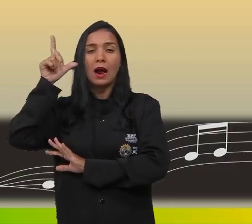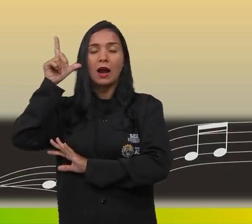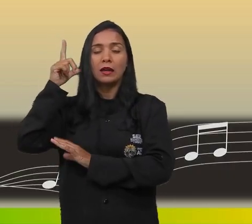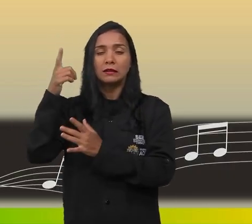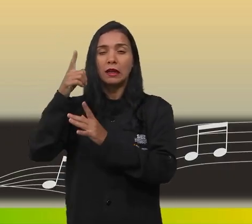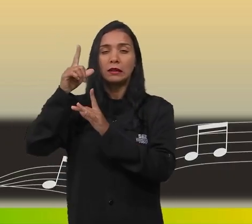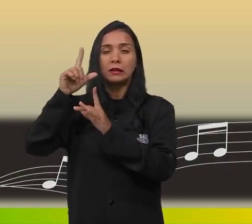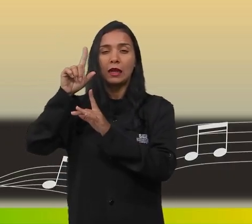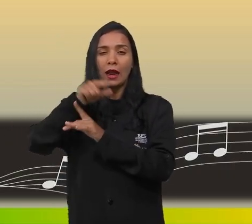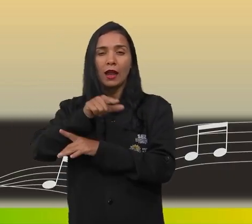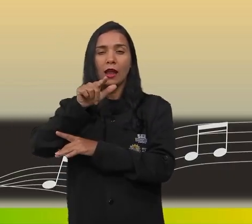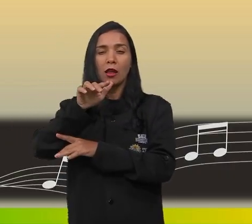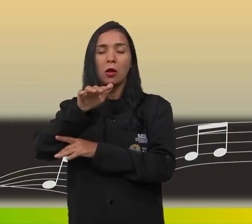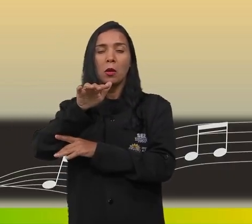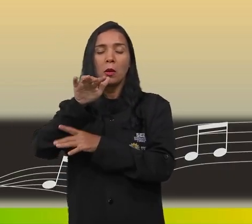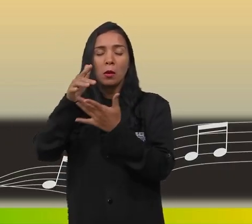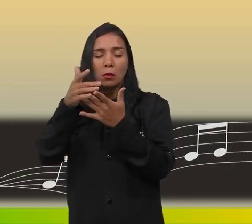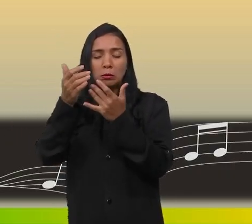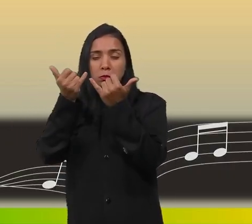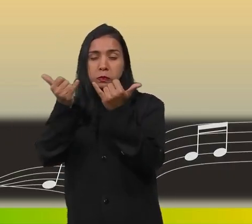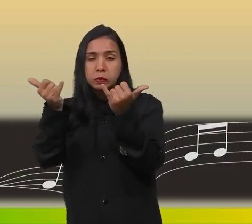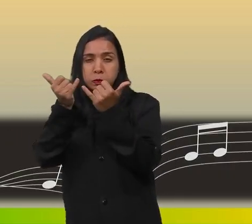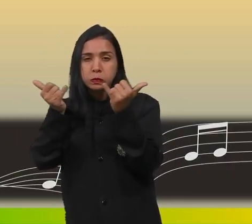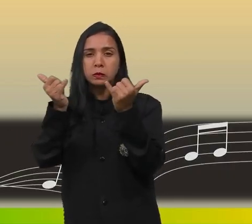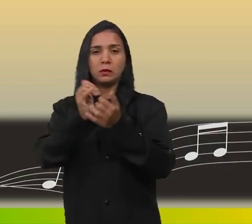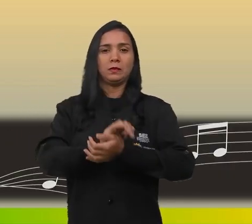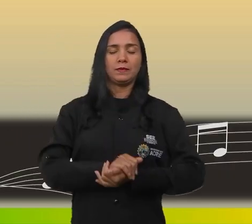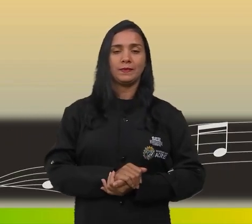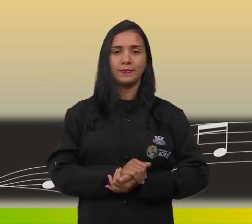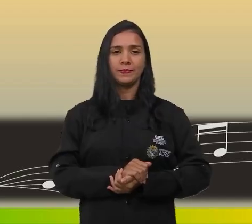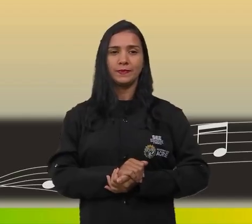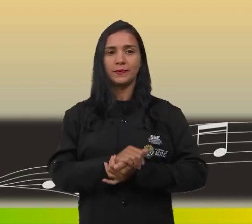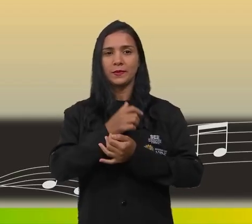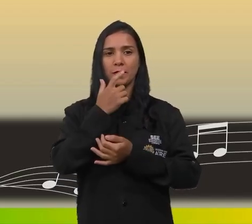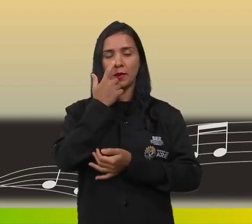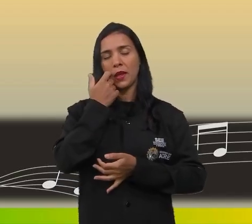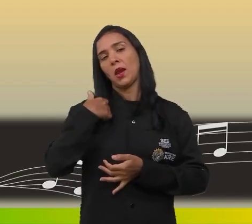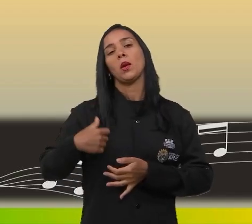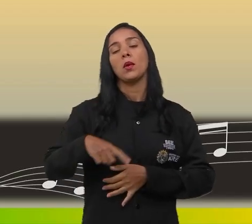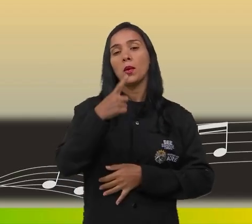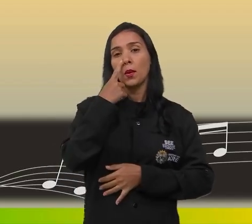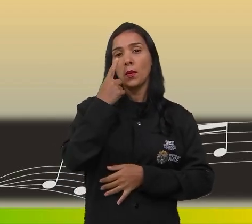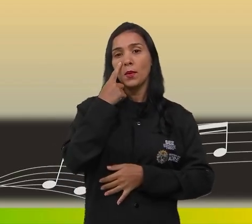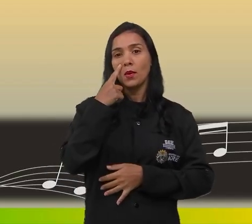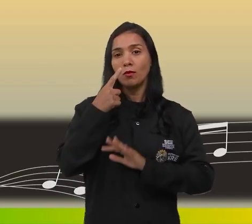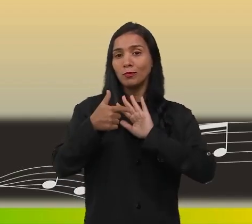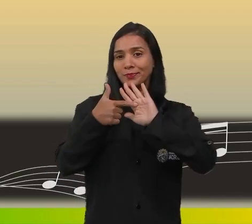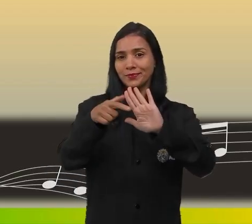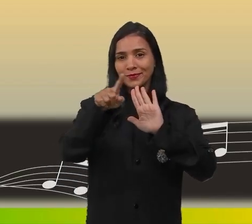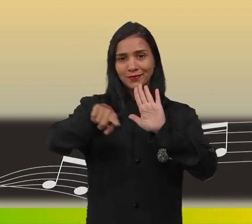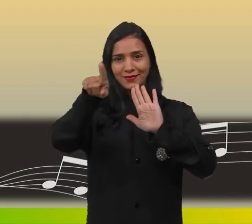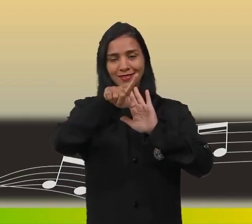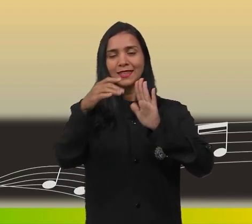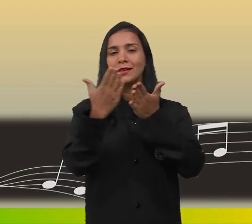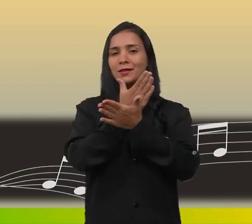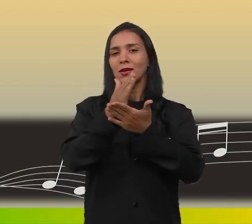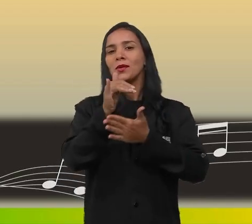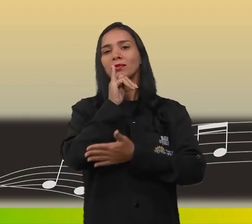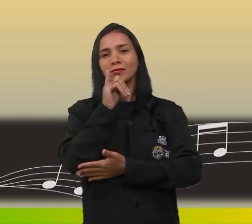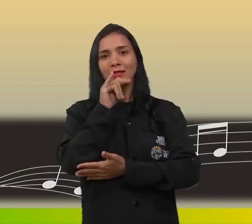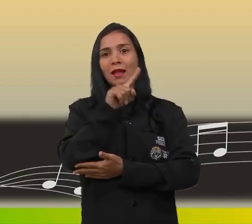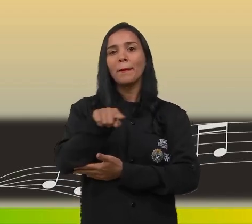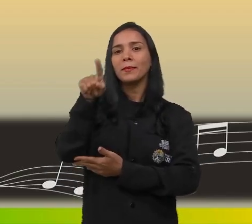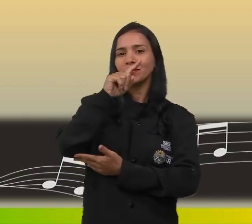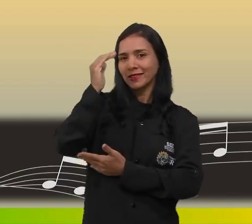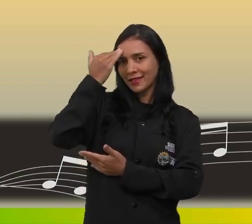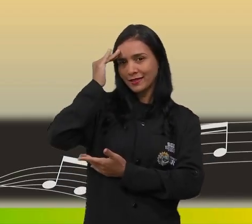mais fino. Então, para a gente entender melhor, nós vamos aqui para os nossos exemplos, como sugere o texto, o rugido